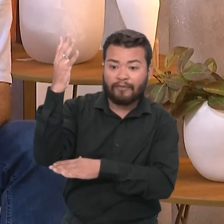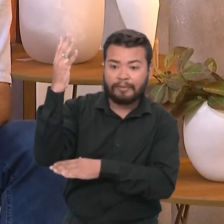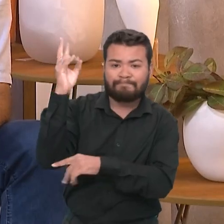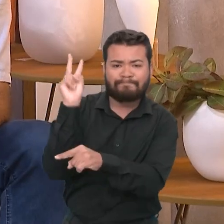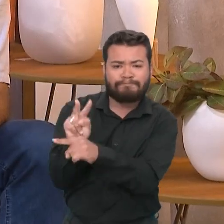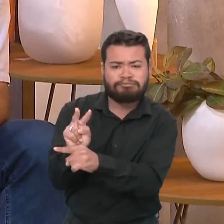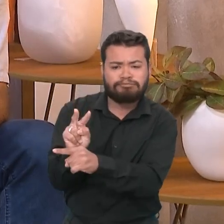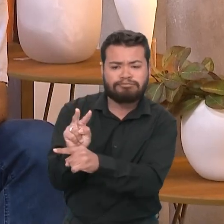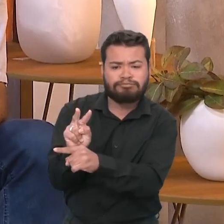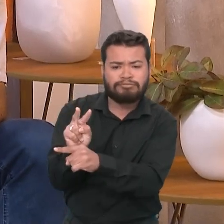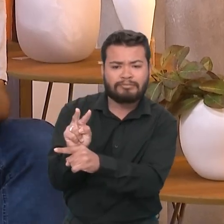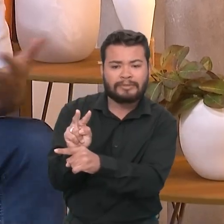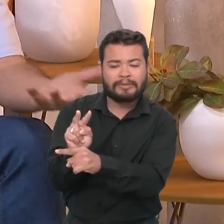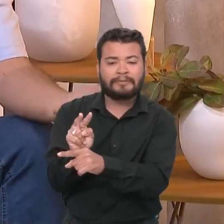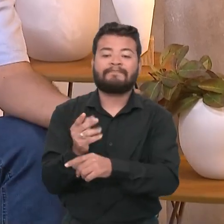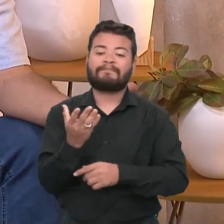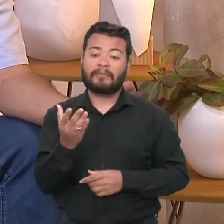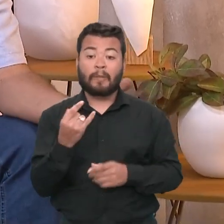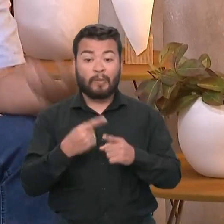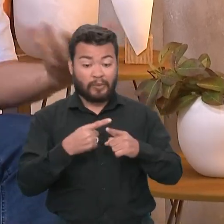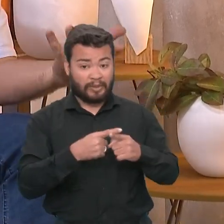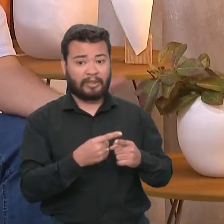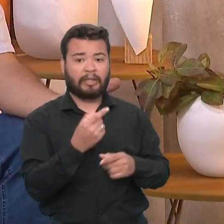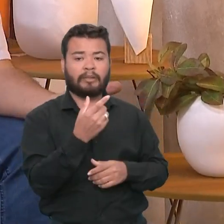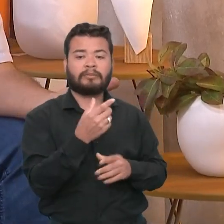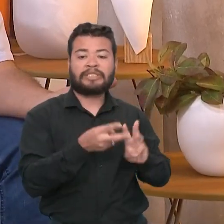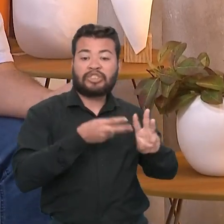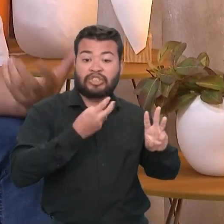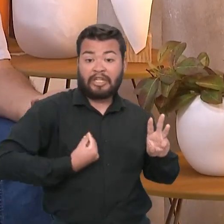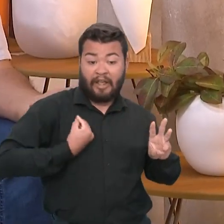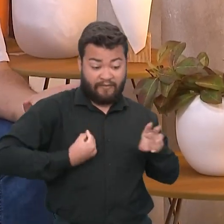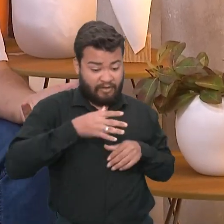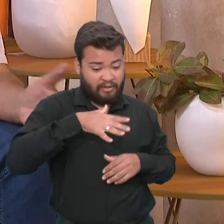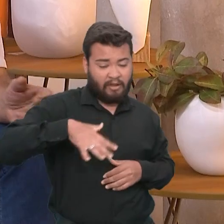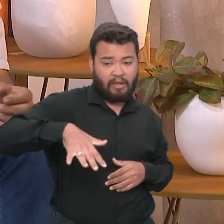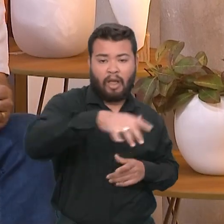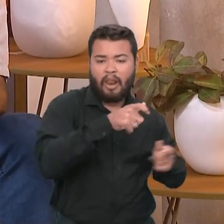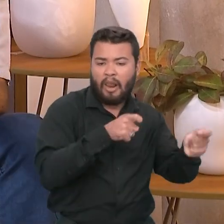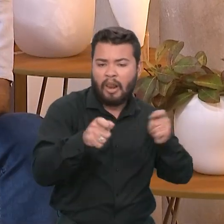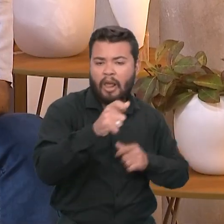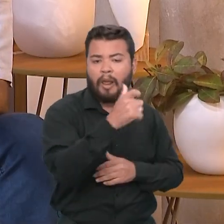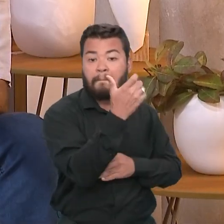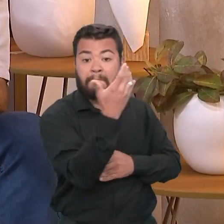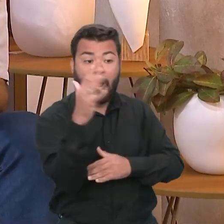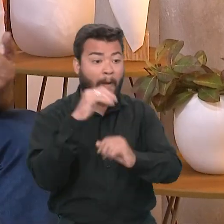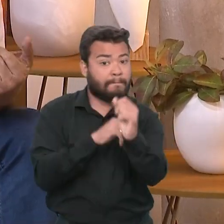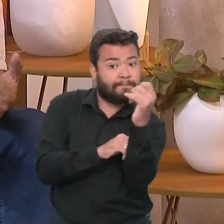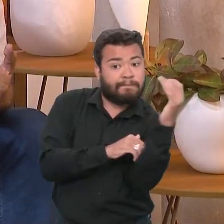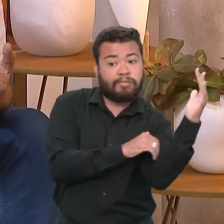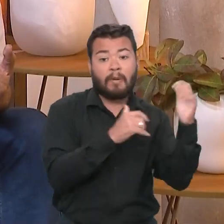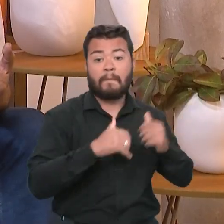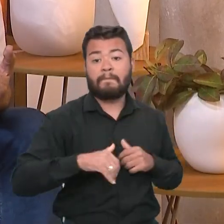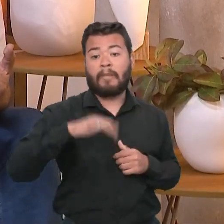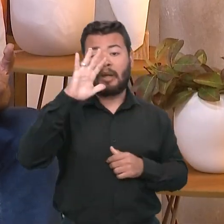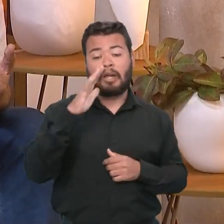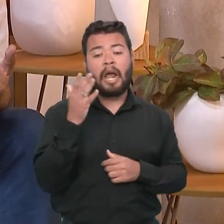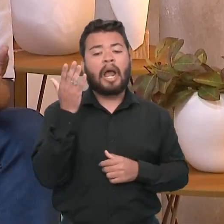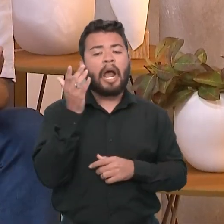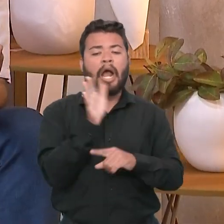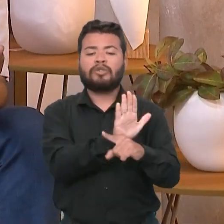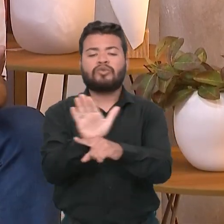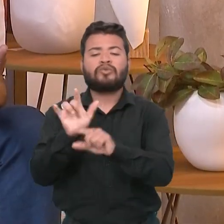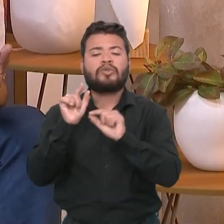desmatamento é menor nas áreas que eles estão governando, que eles estão trabalhando, e que isso tem um efeito enorme sobre a conservação da biodiversidade,